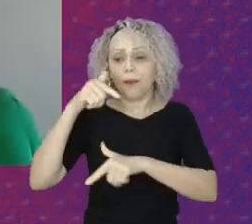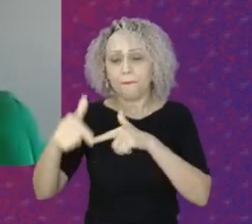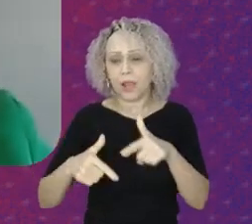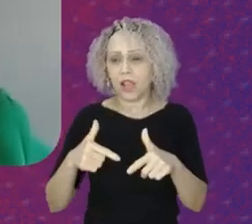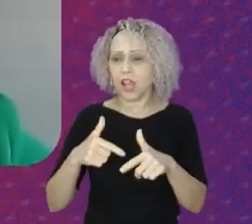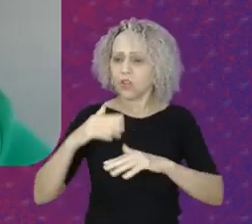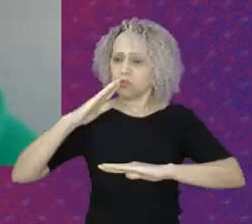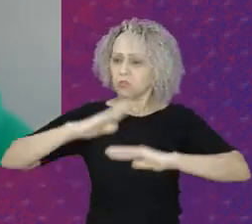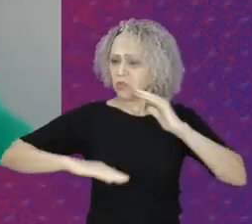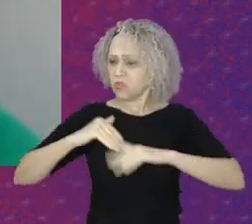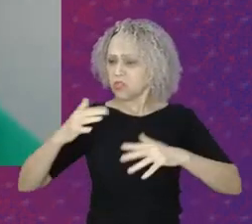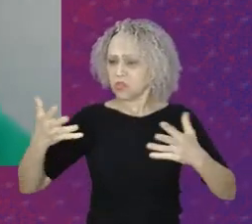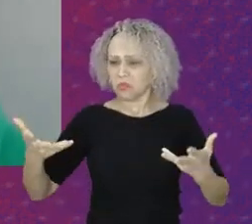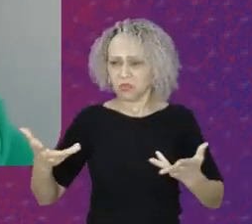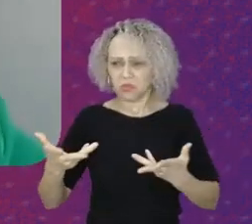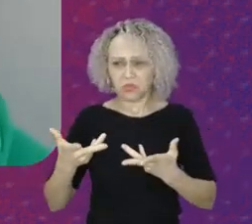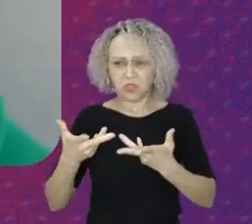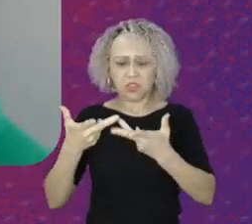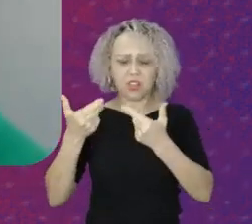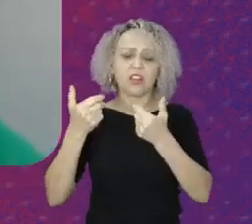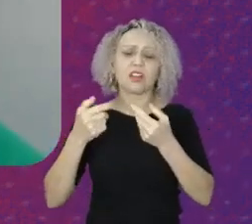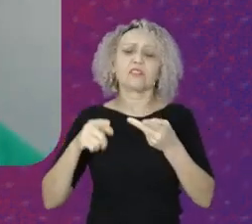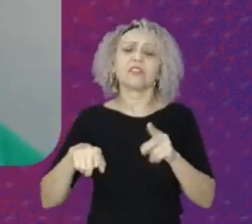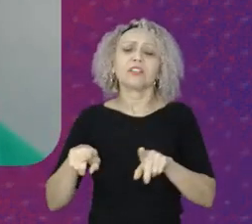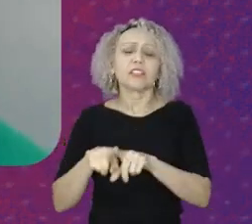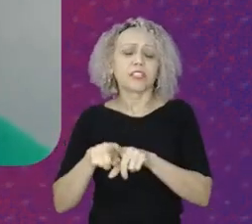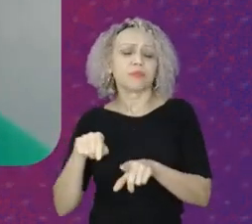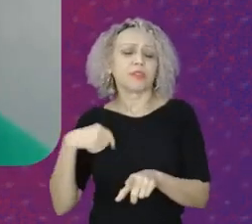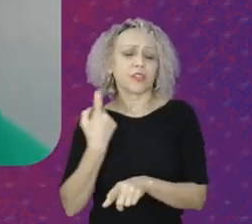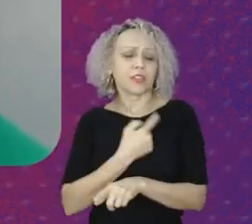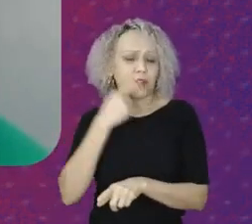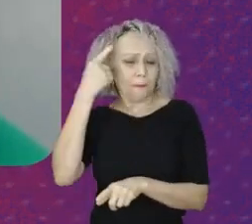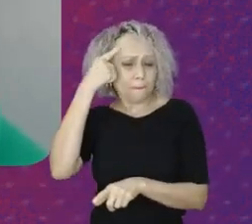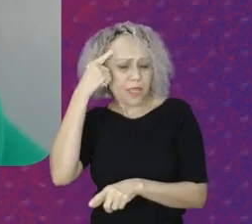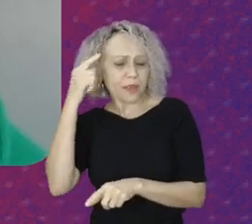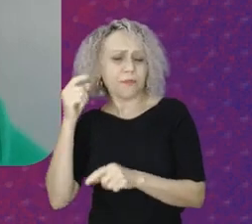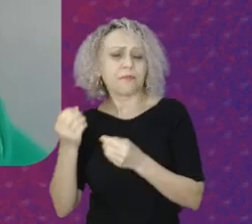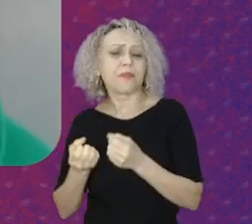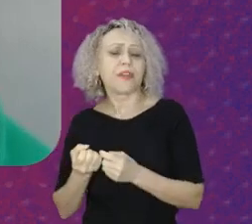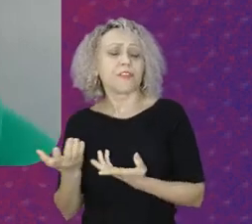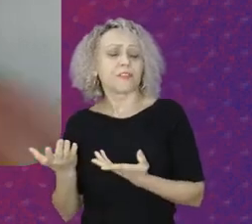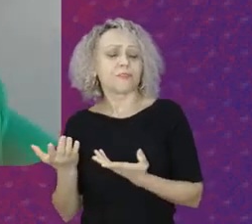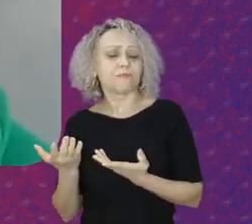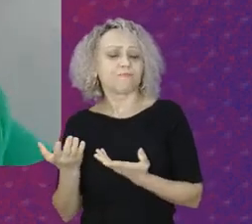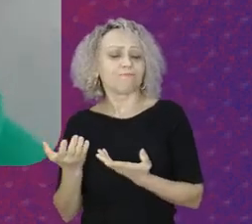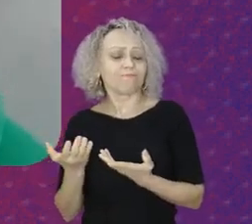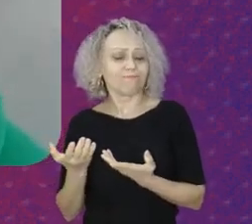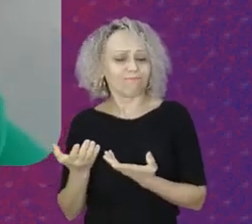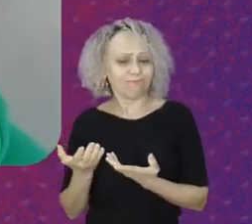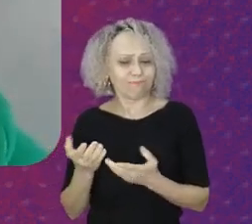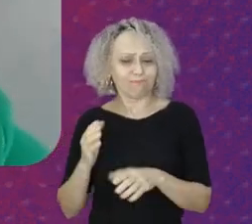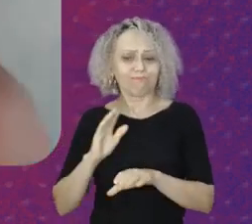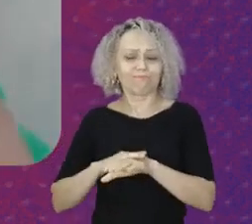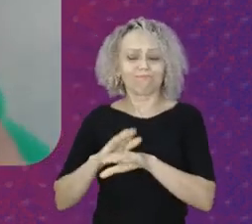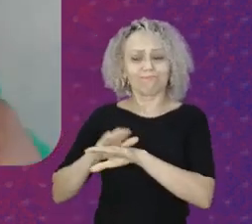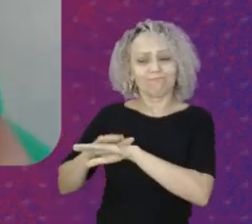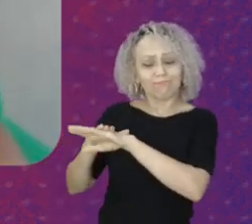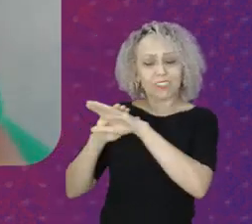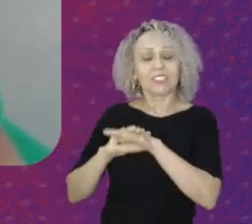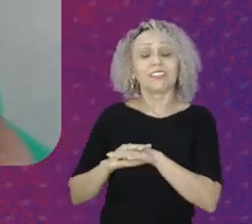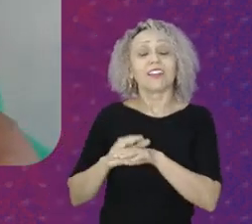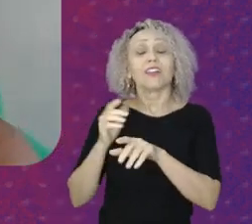impactamos na sociedade com um pensamento crítico, autônomo, com o que a Angela Davis chama de verdadeiro empoderamento, que é a